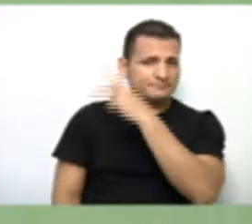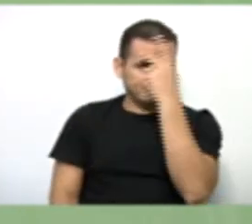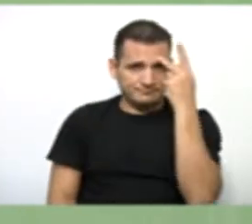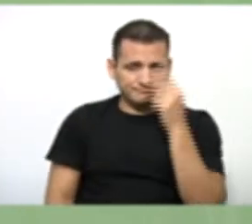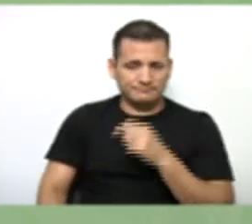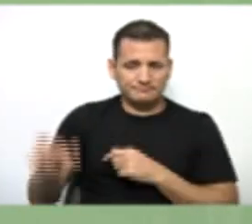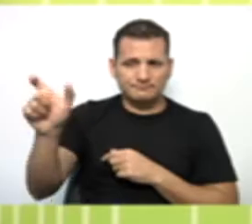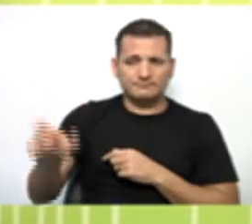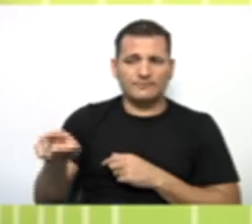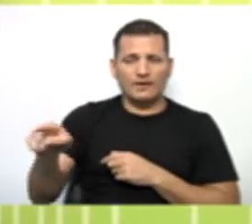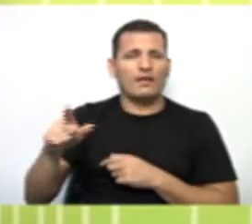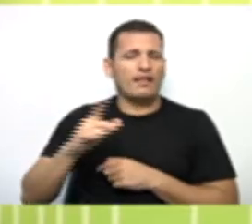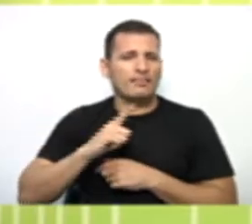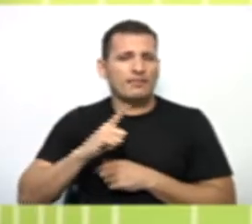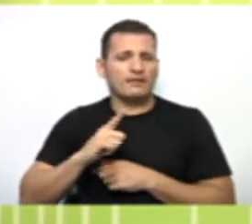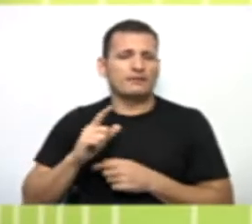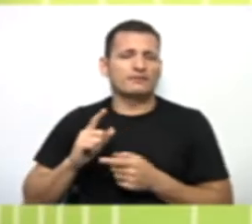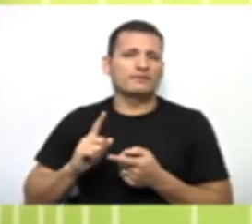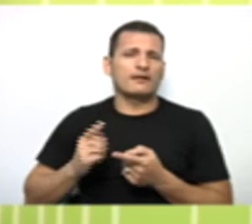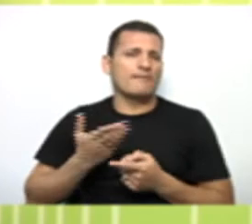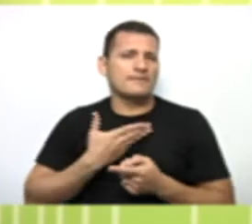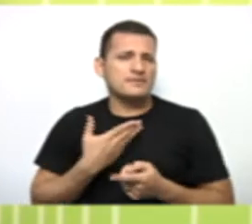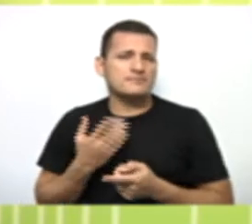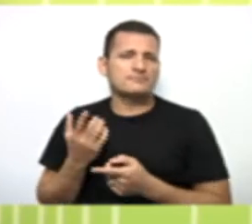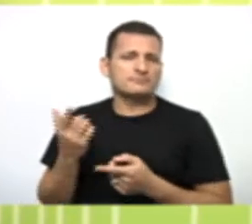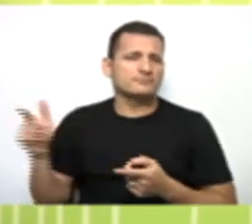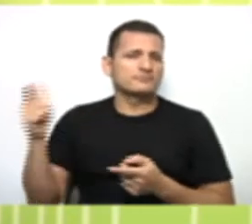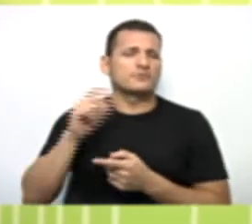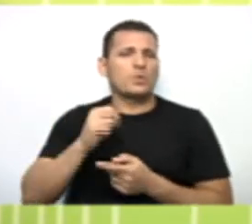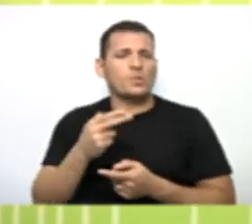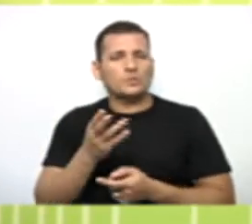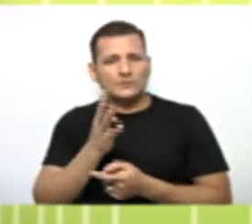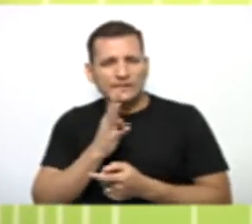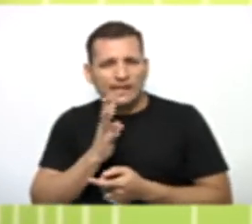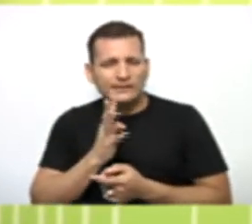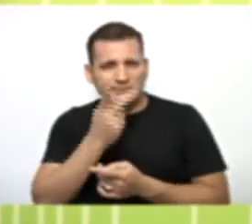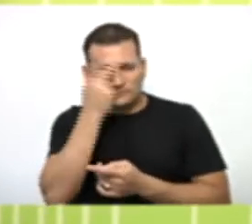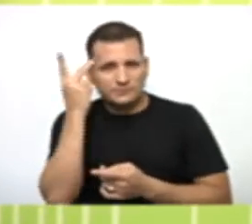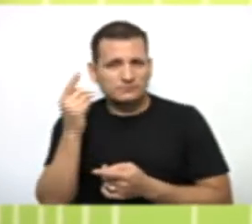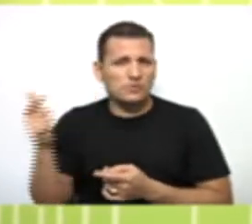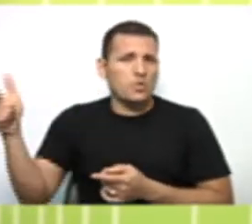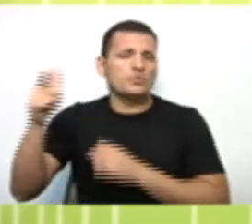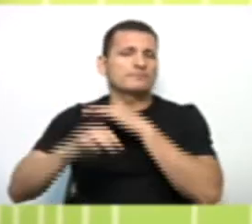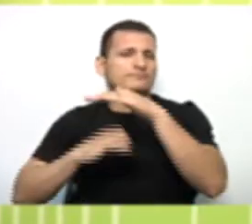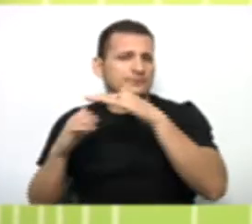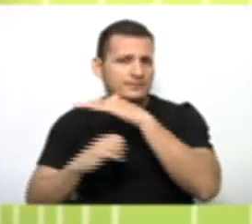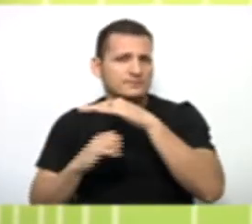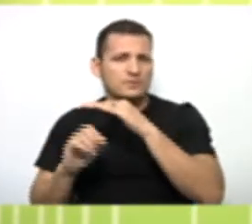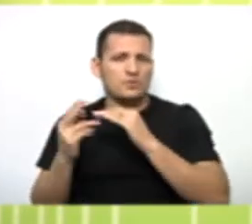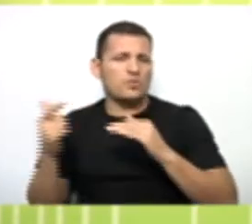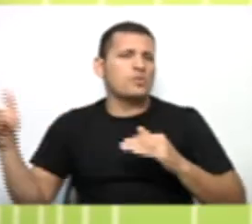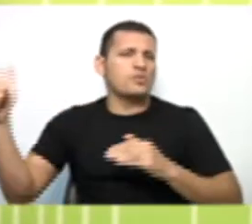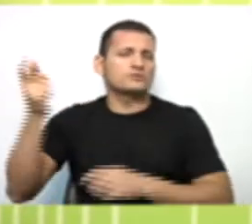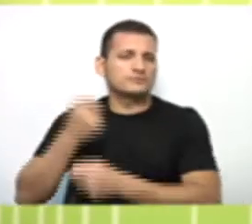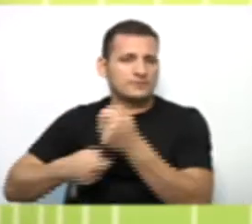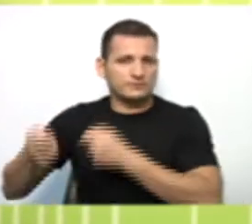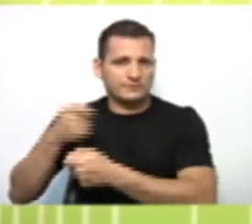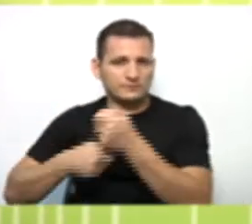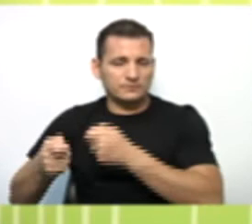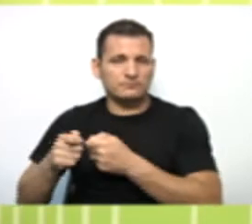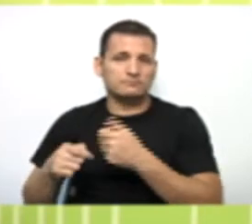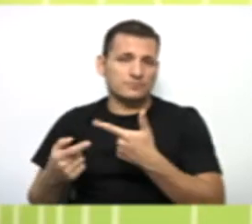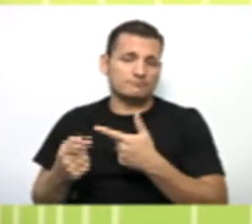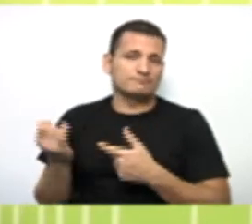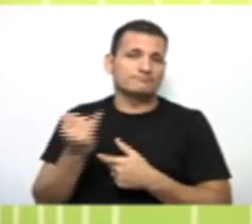tem entrada, ou ela tem amigos, ou ela tem conhecidos em outras corporações, ou com outros negociadores. Então